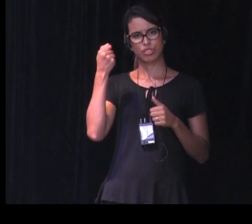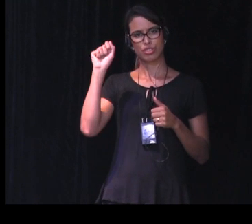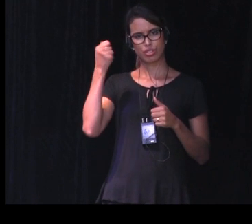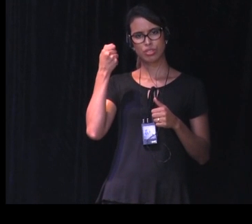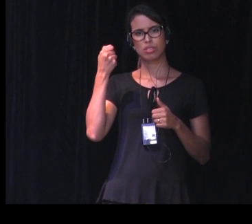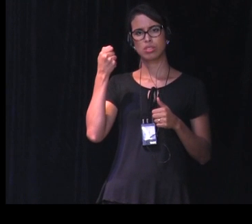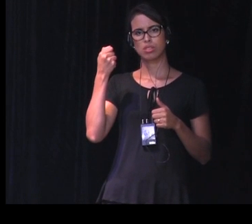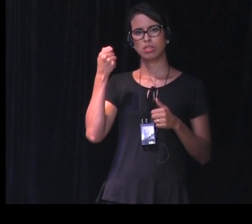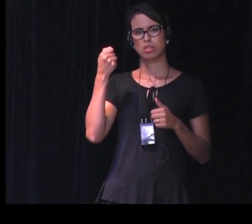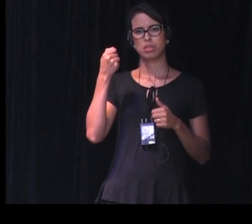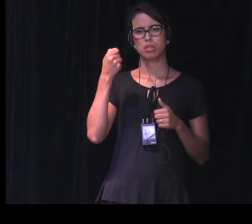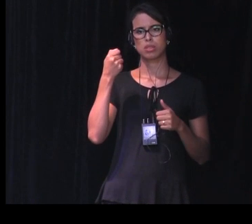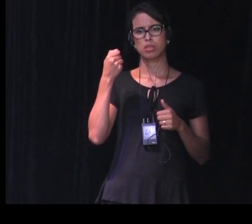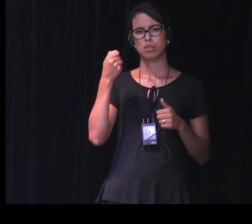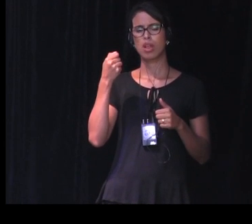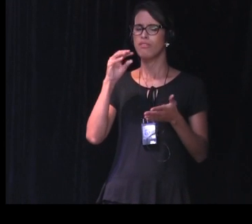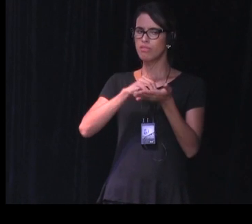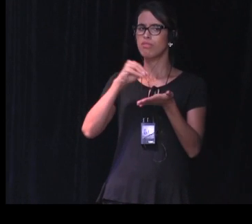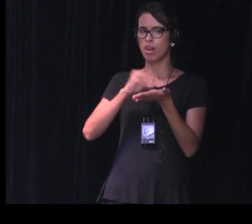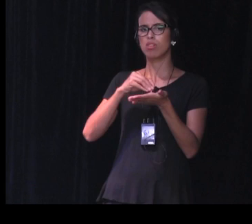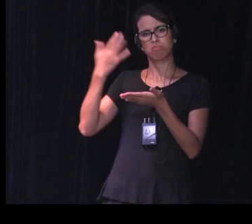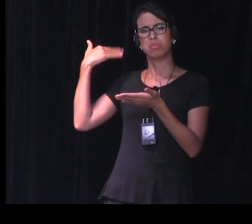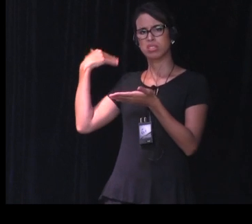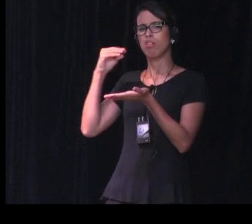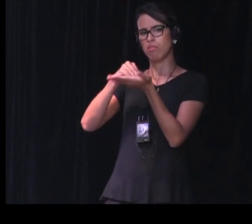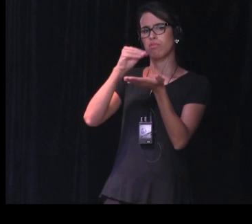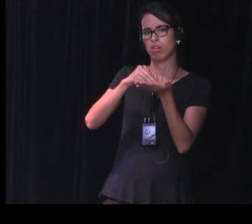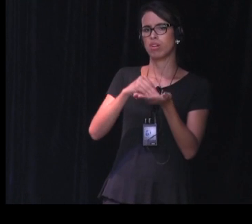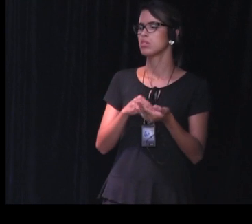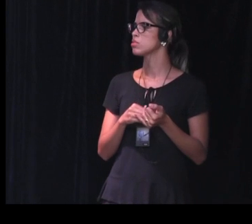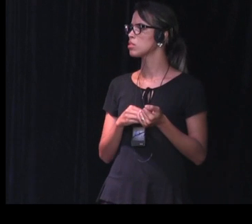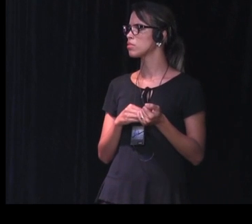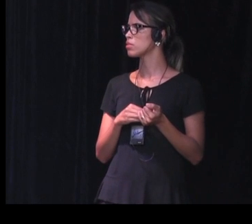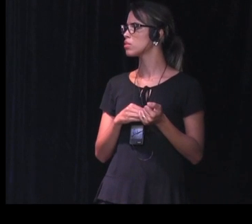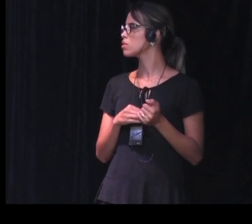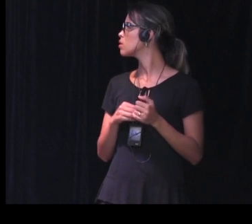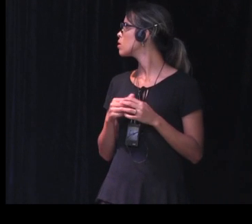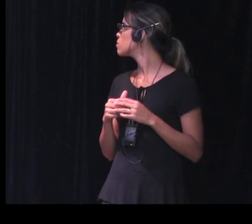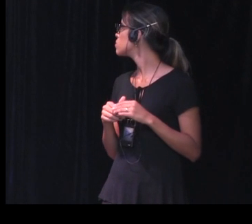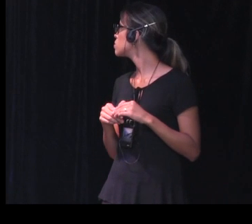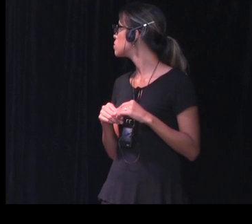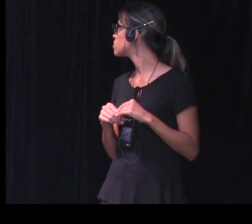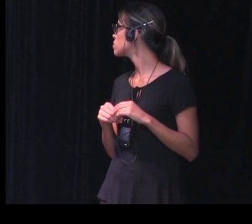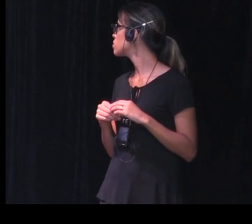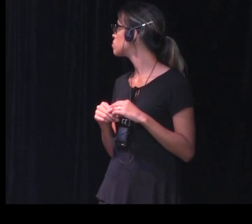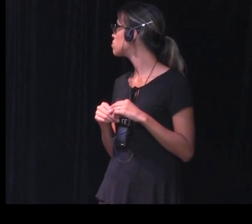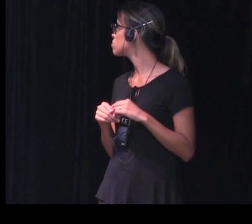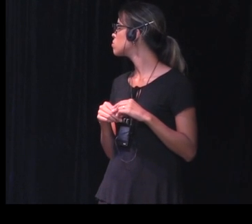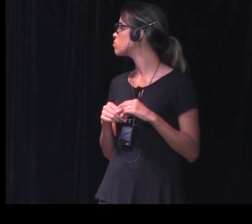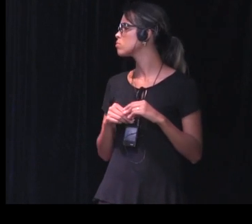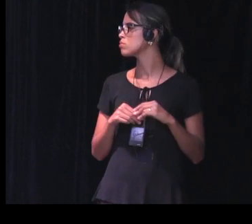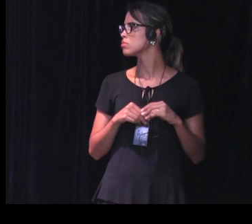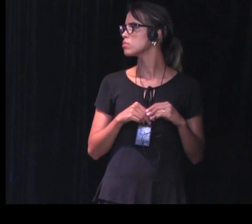Aires são de 87 por 87 metros. Em Santiago, 110 por 110. Por